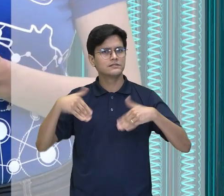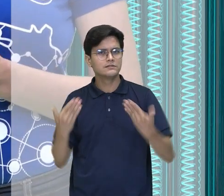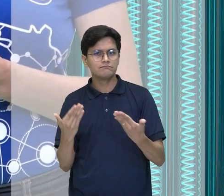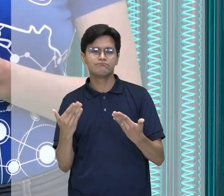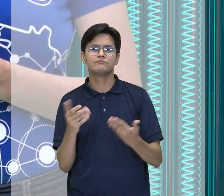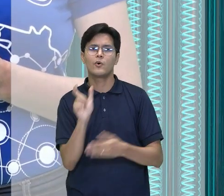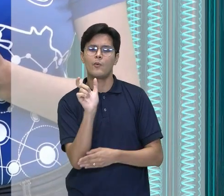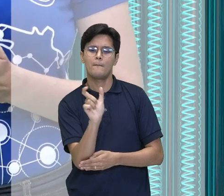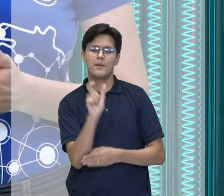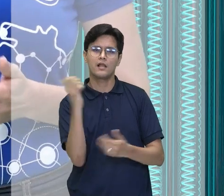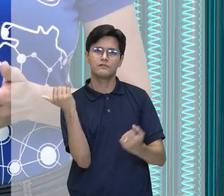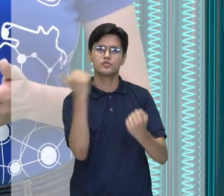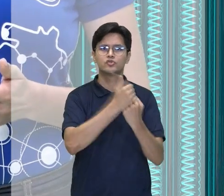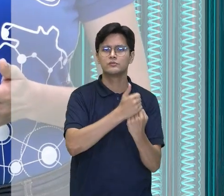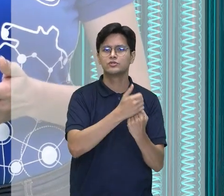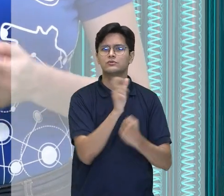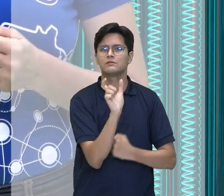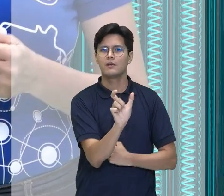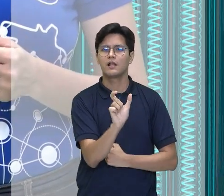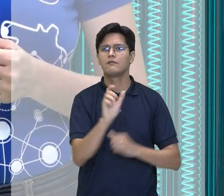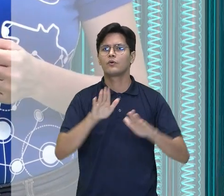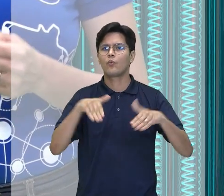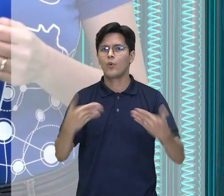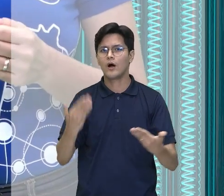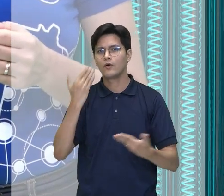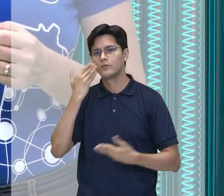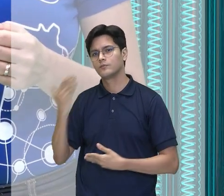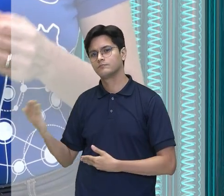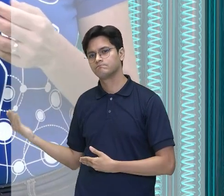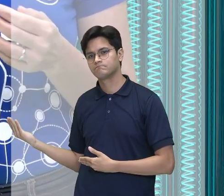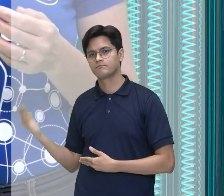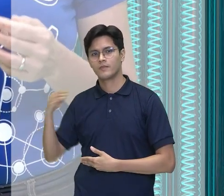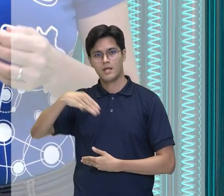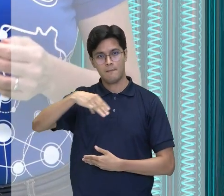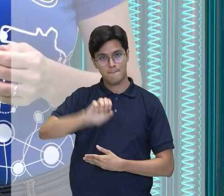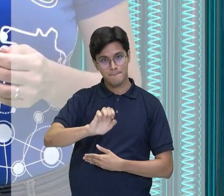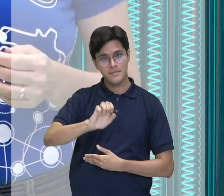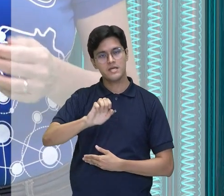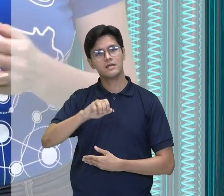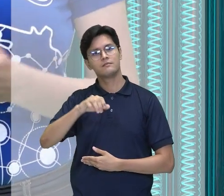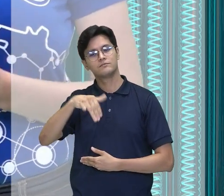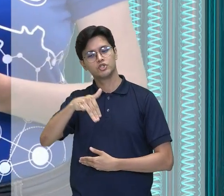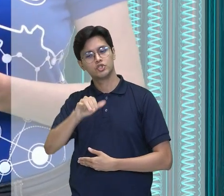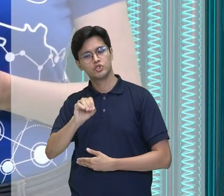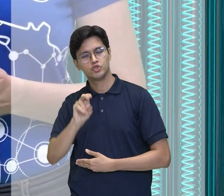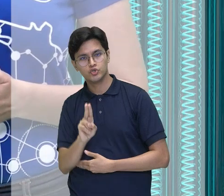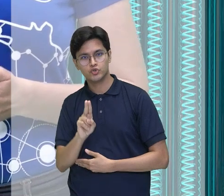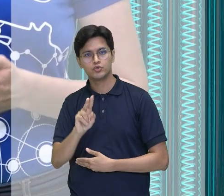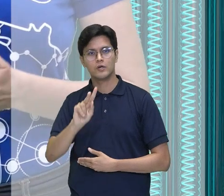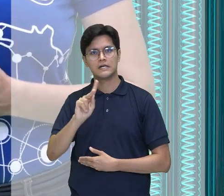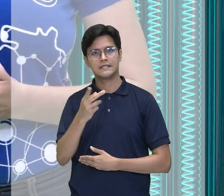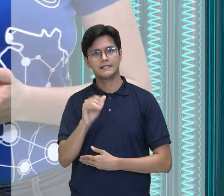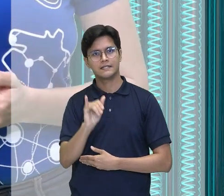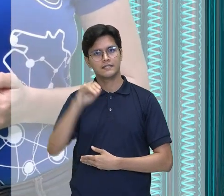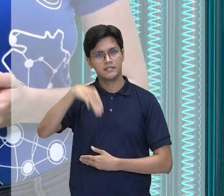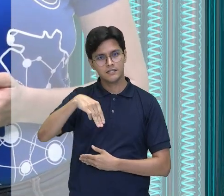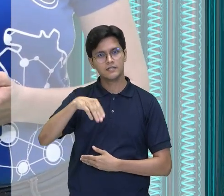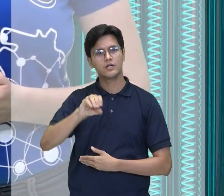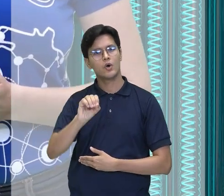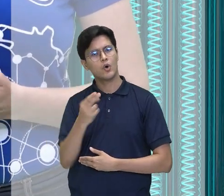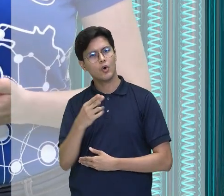substituir carrot cake? Me, you, him, her ou it?